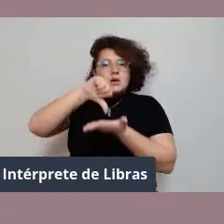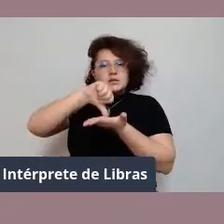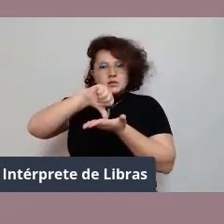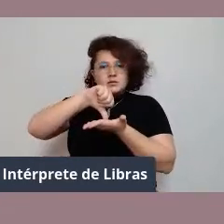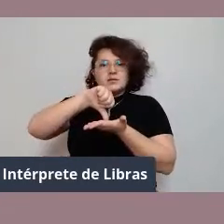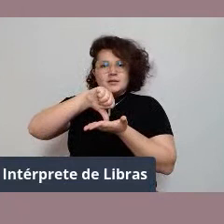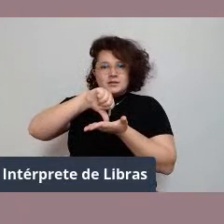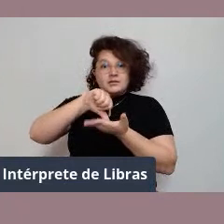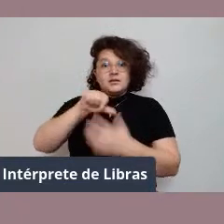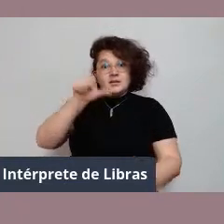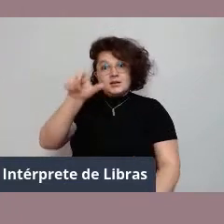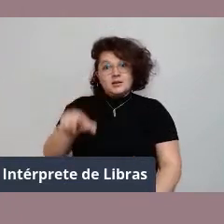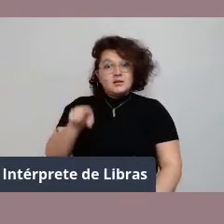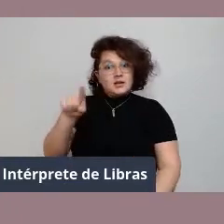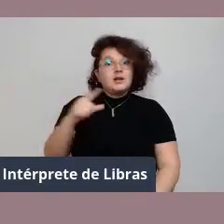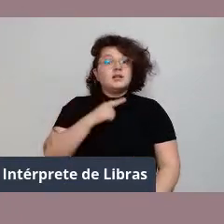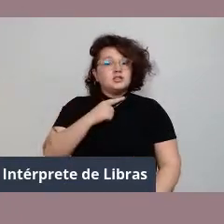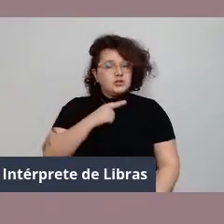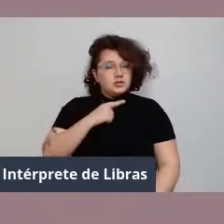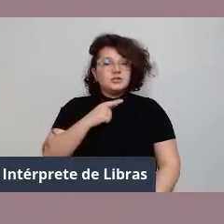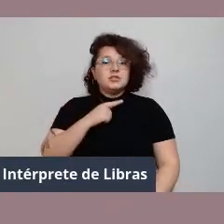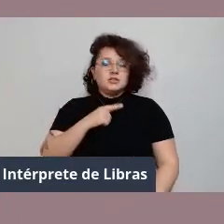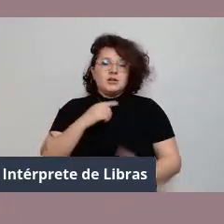onde a Clarice tinha conta bancária, né?